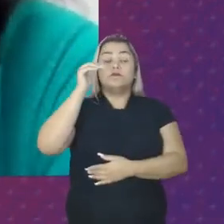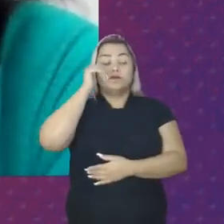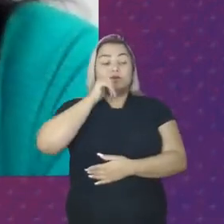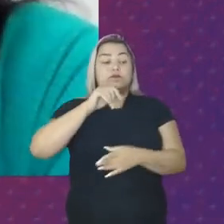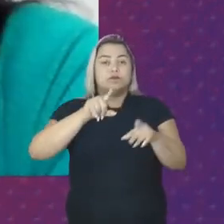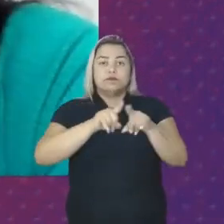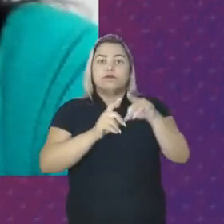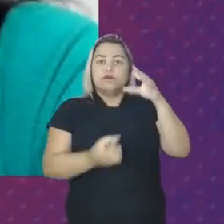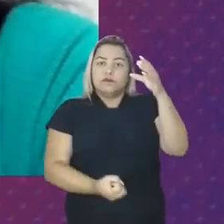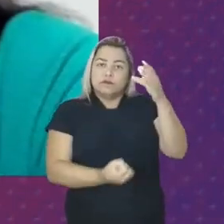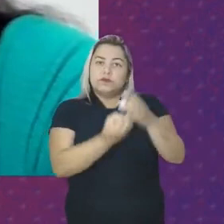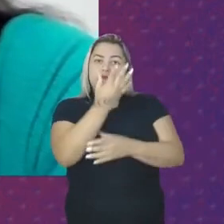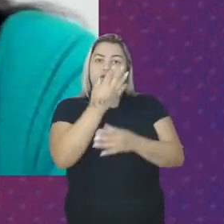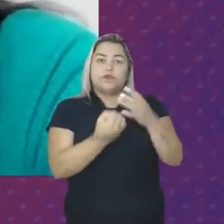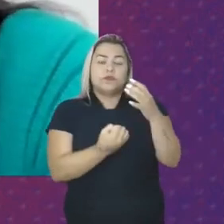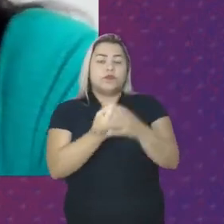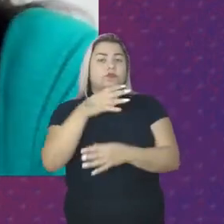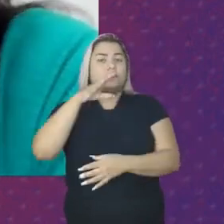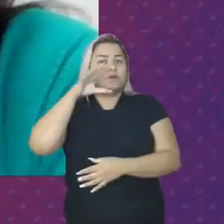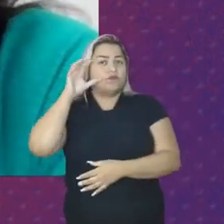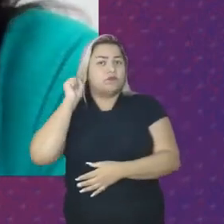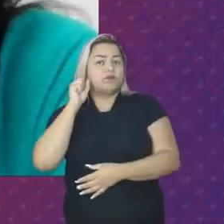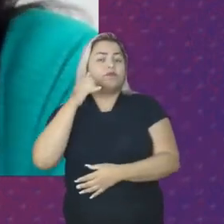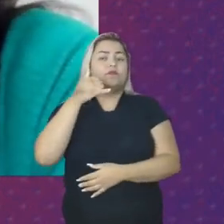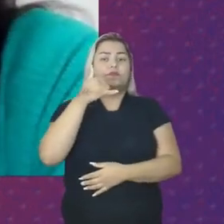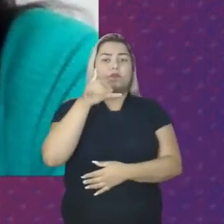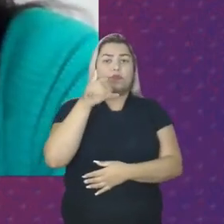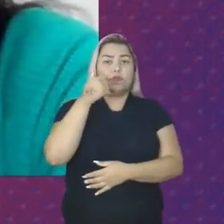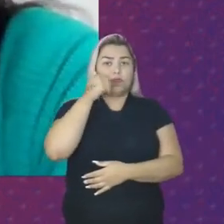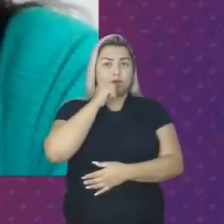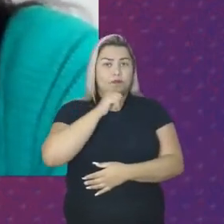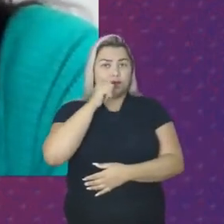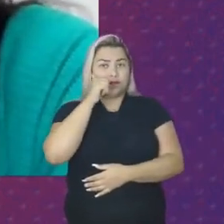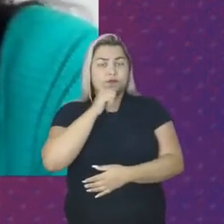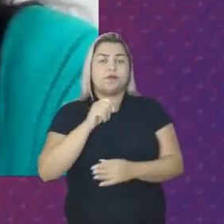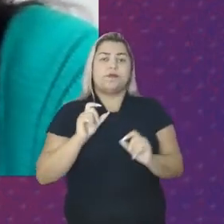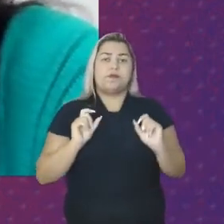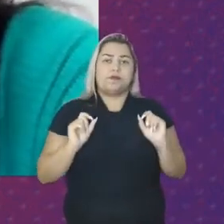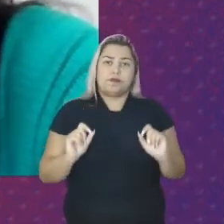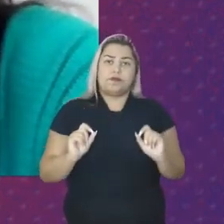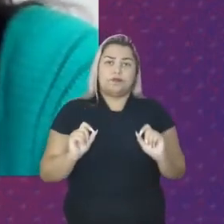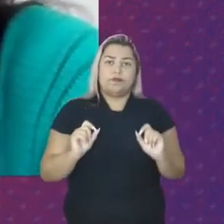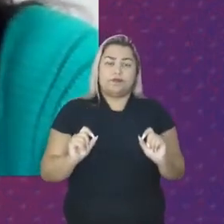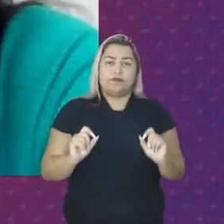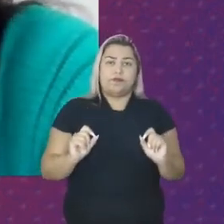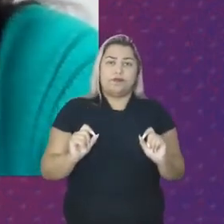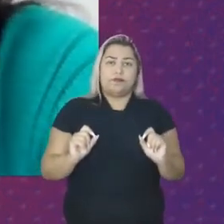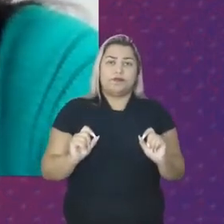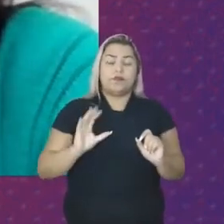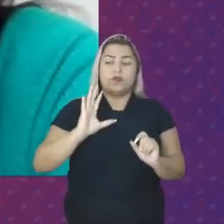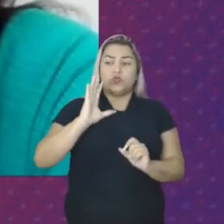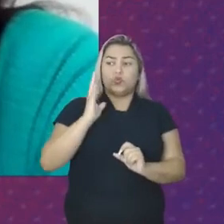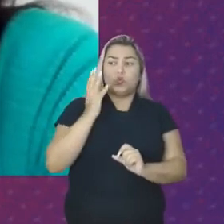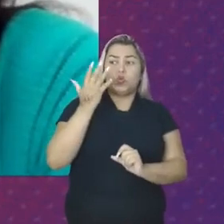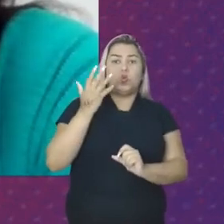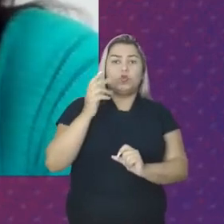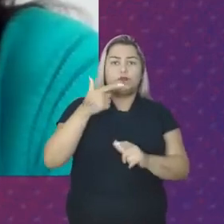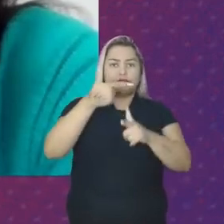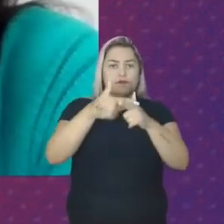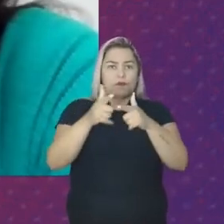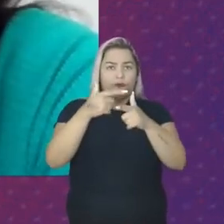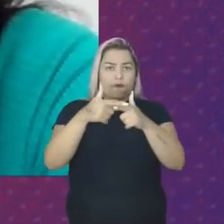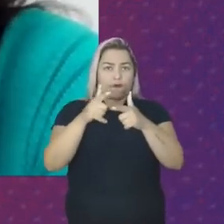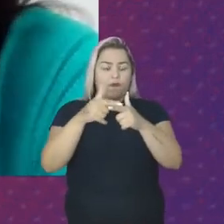também a criação da Ouvidoria da Mulher, né? E essa ouvidoria, ela servia para solucionar